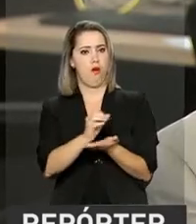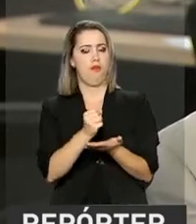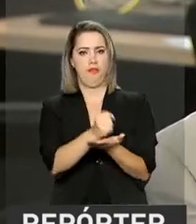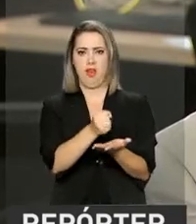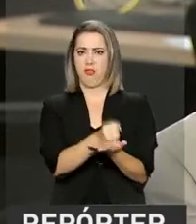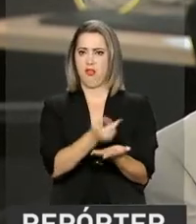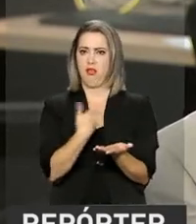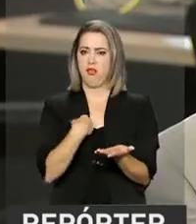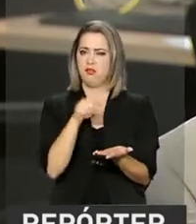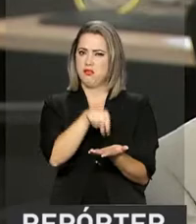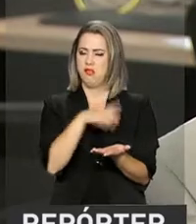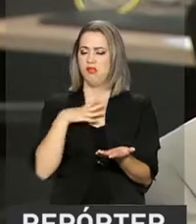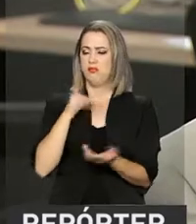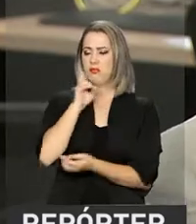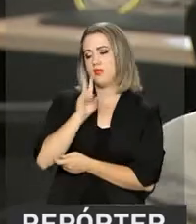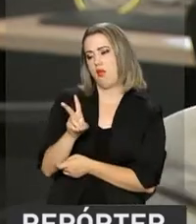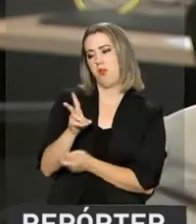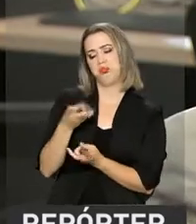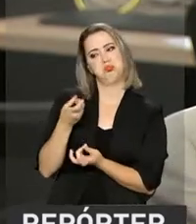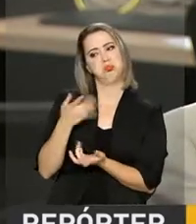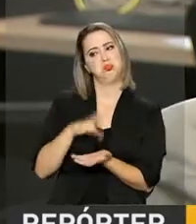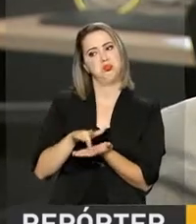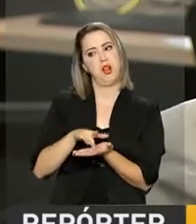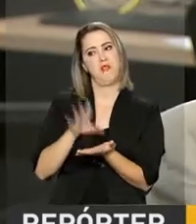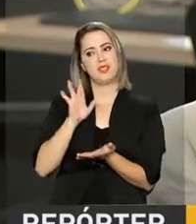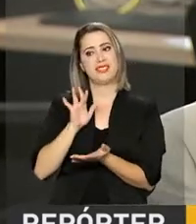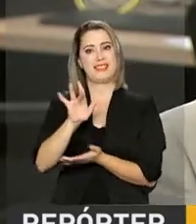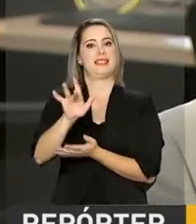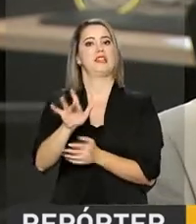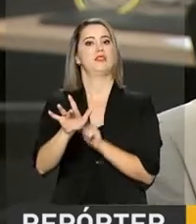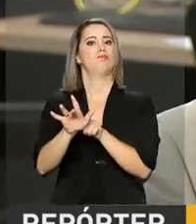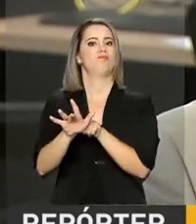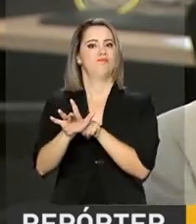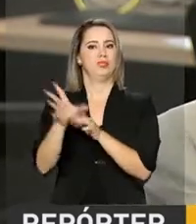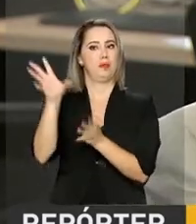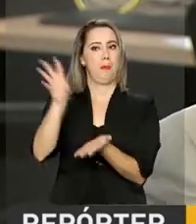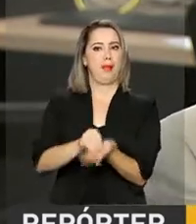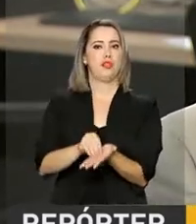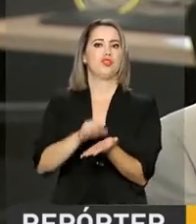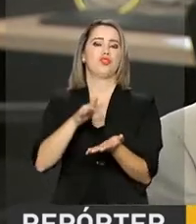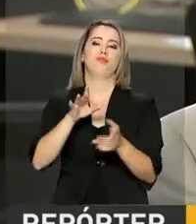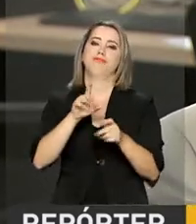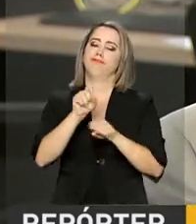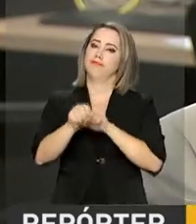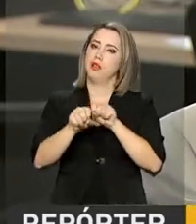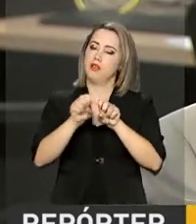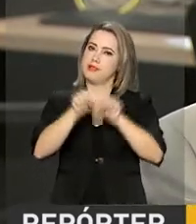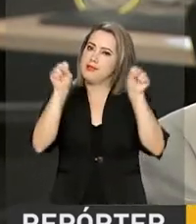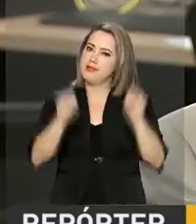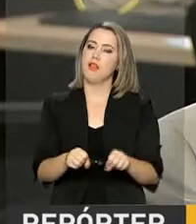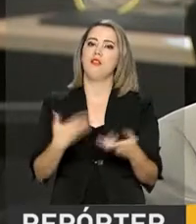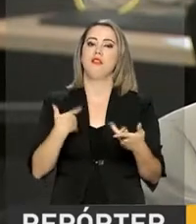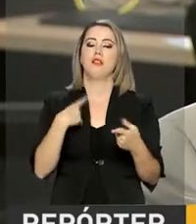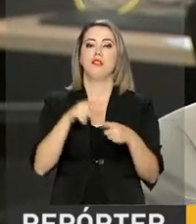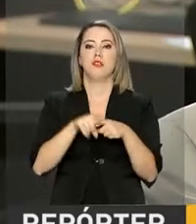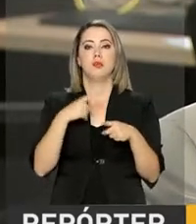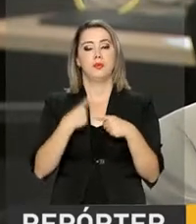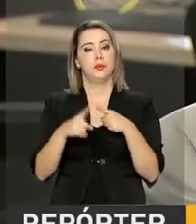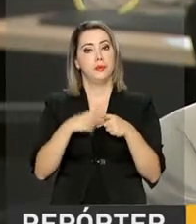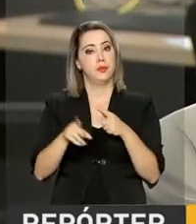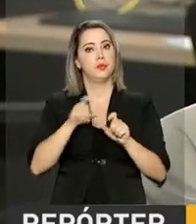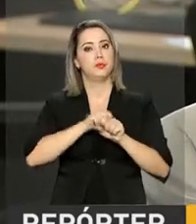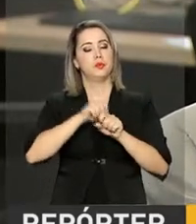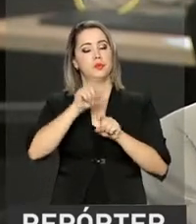que induzem a clicar em alguma coisa a instalar algum tipo de programa e esse programa instalado no seu computador